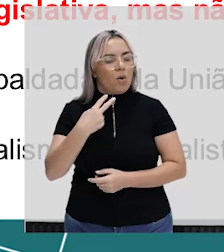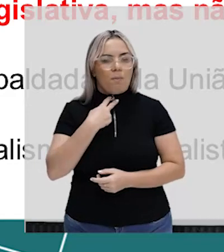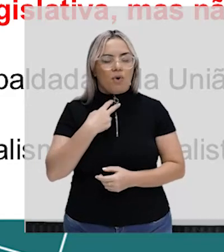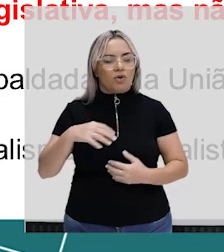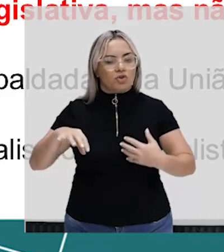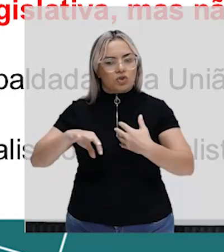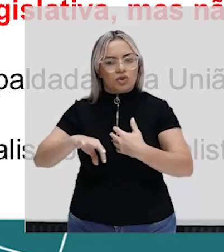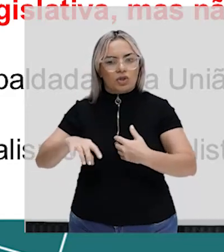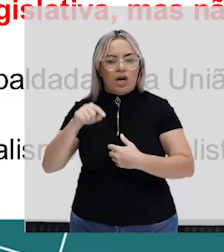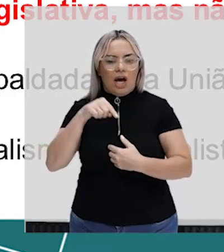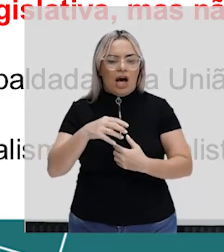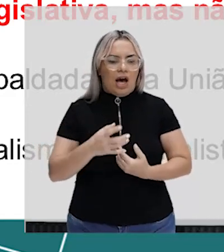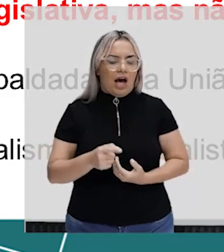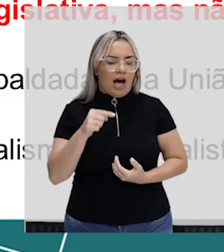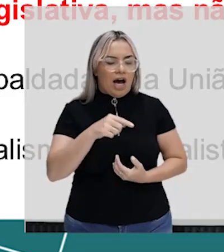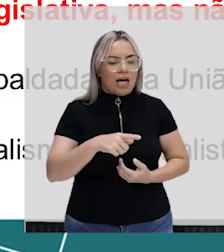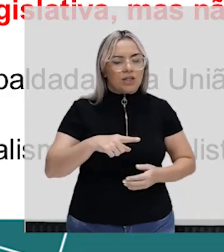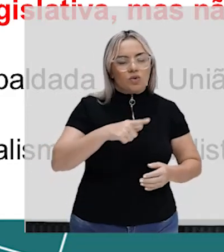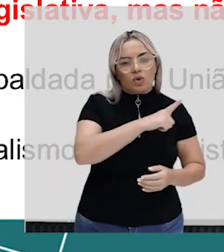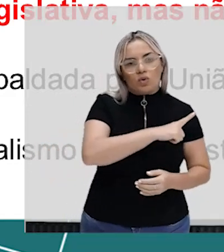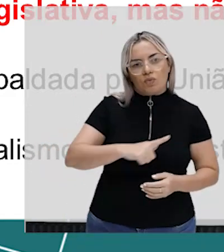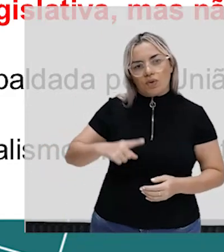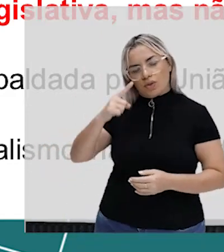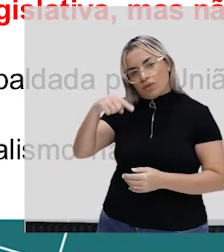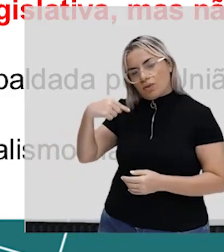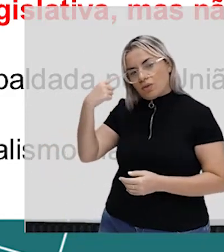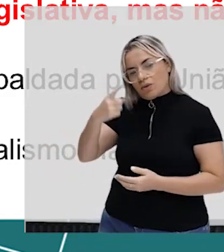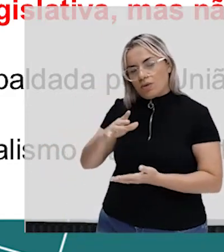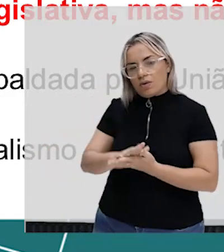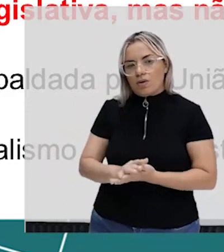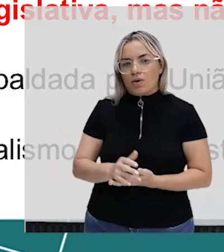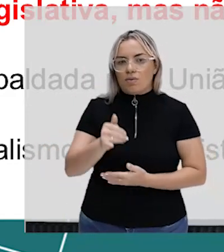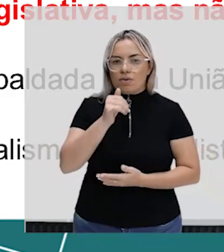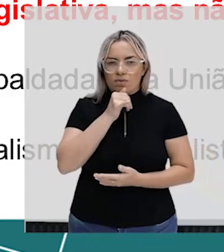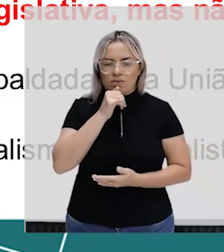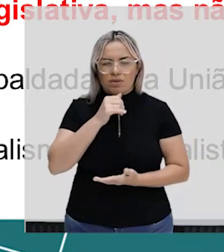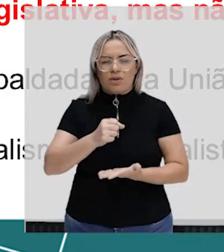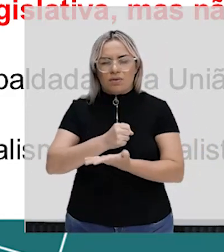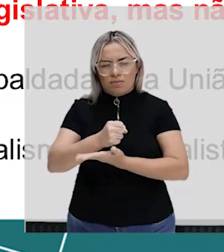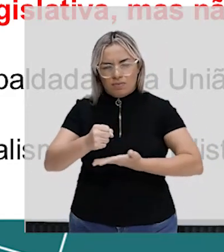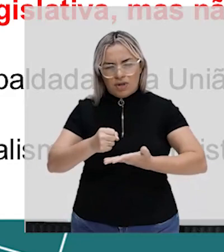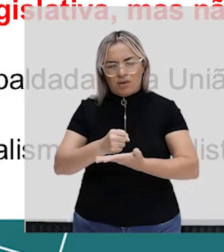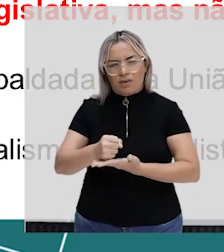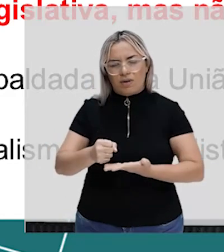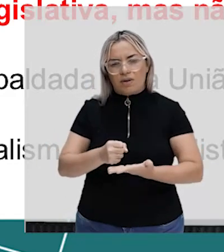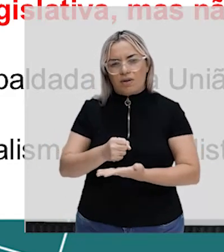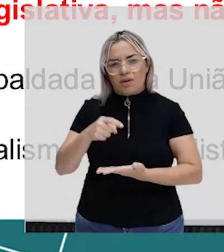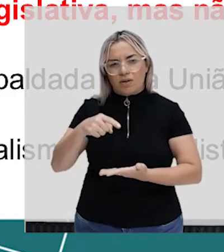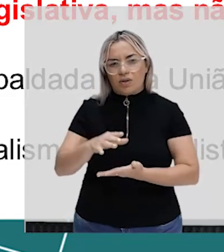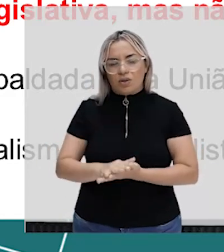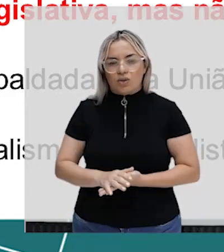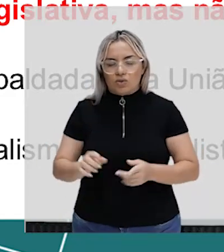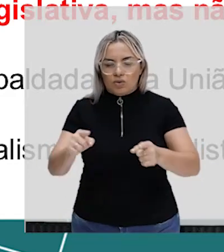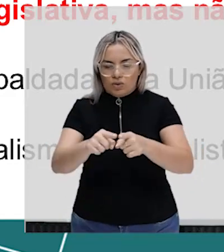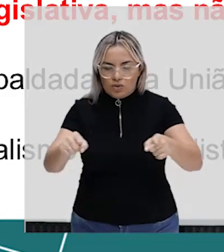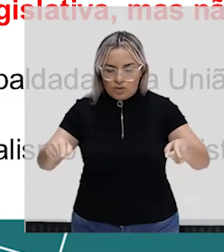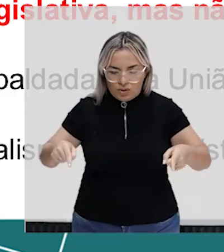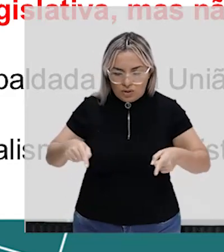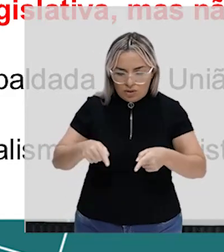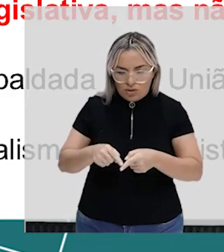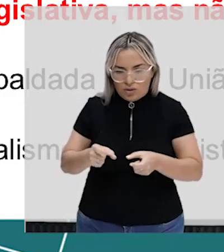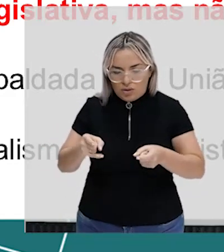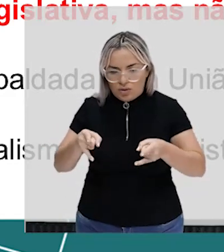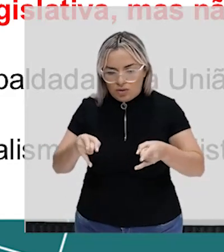não esquecer isso? Imagina, por exemplo, a tua casa. Tu tem o teu quarto. Dentro do teu quarto, tu tem ali, tu pode estabelecer como tu te